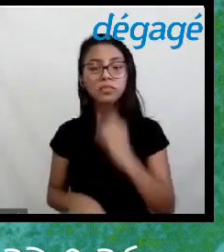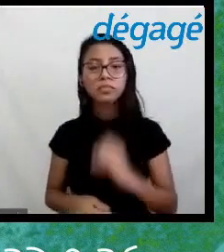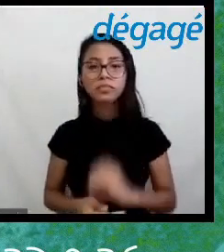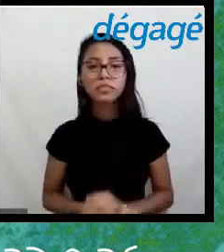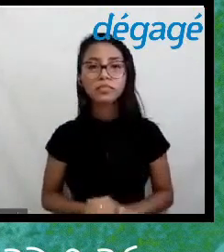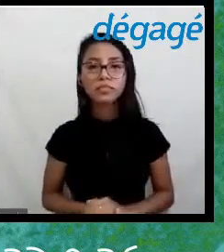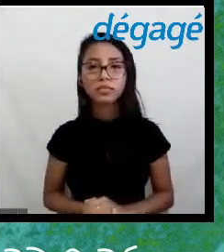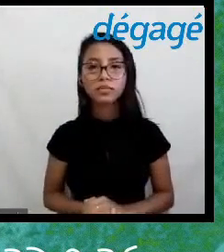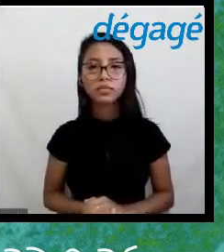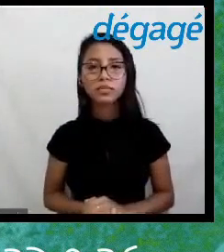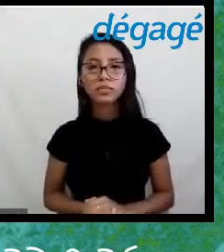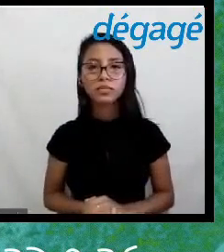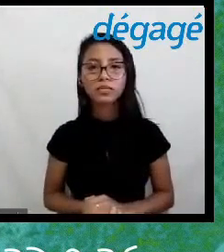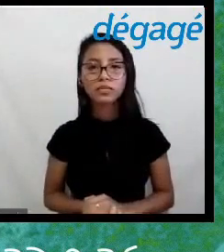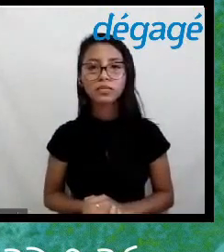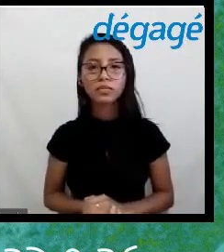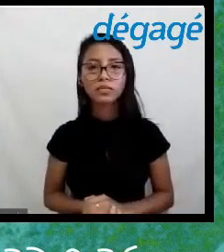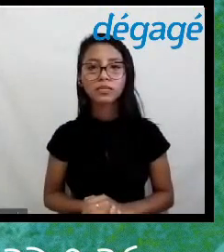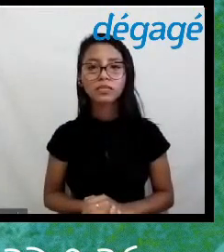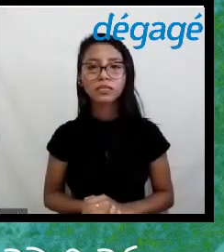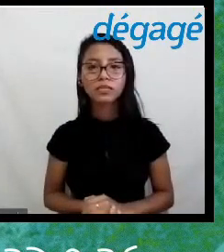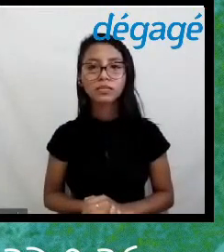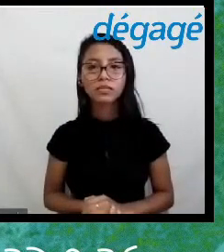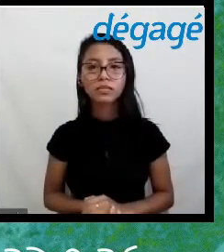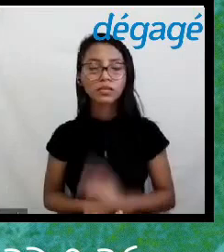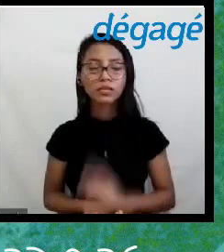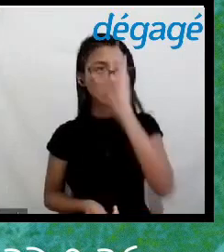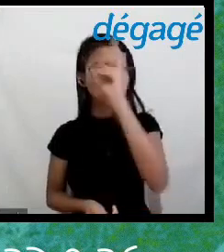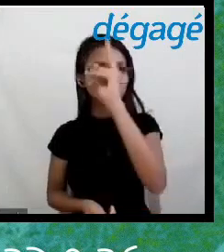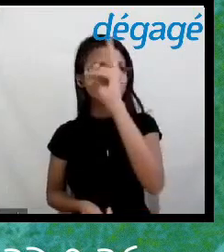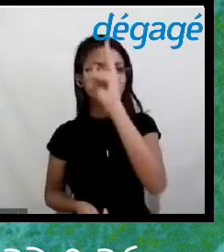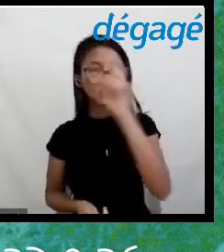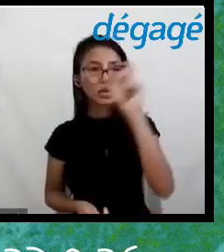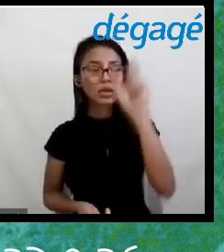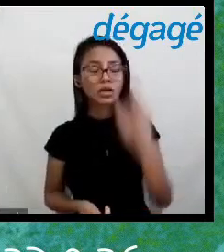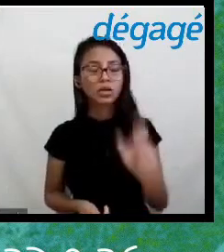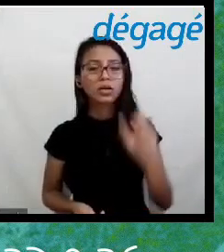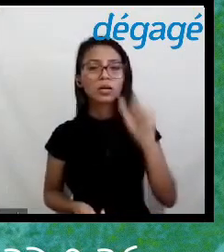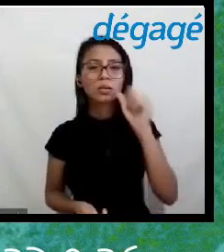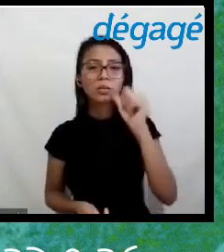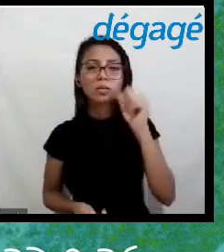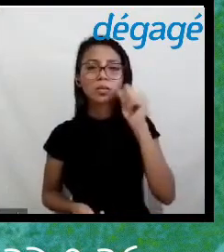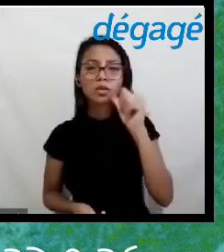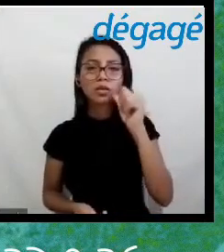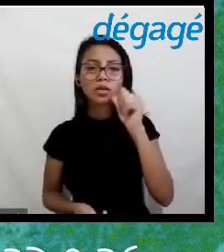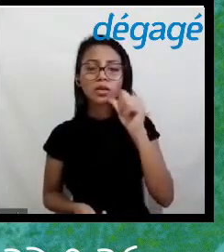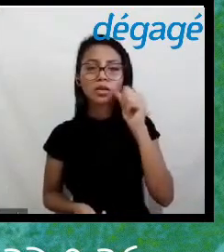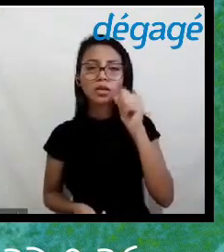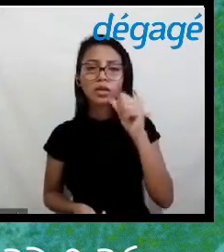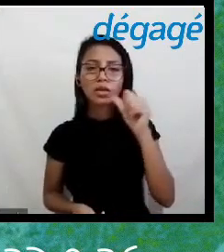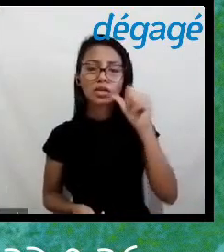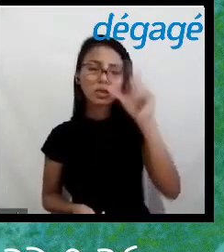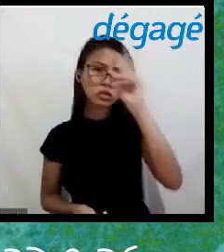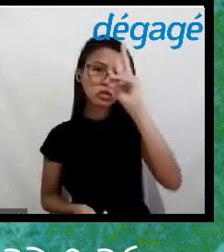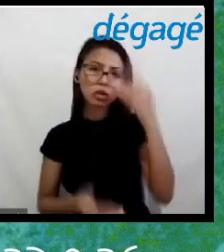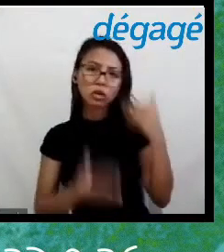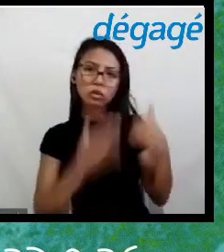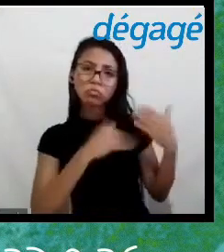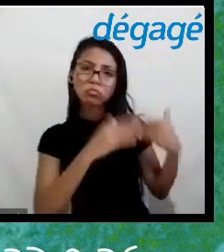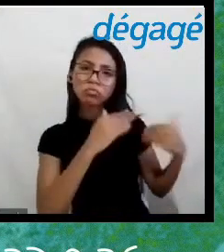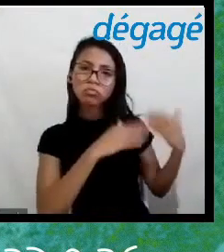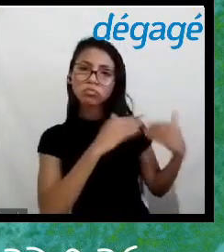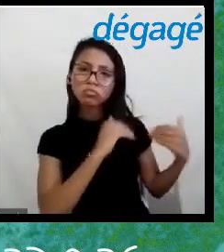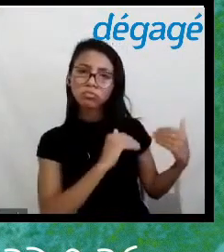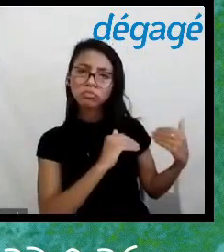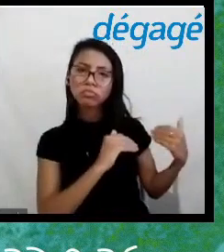a história da Carly Fleischman, né? Por exemplo, aquela autista que foi muito estimulada, acho que